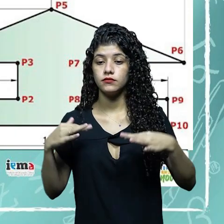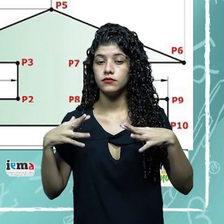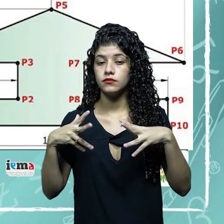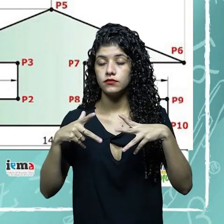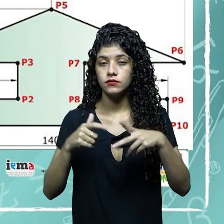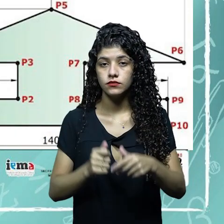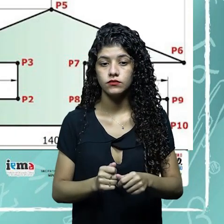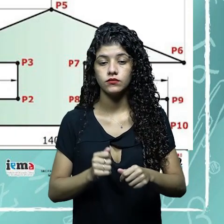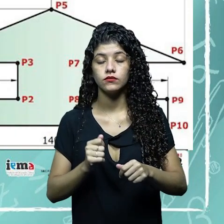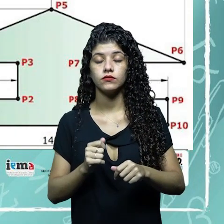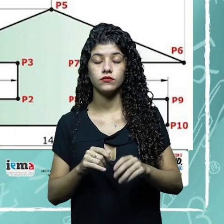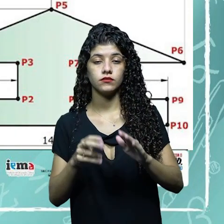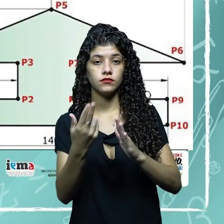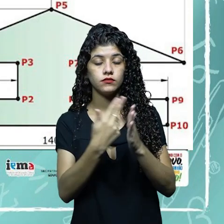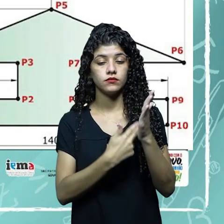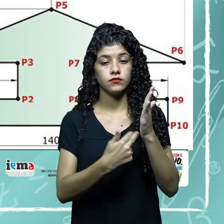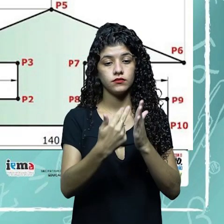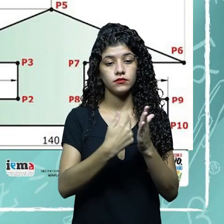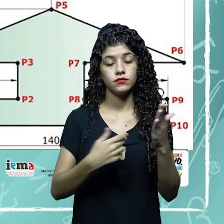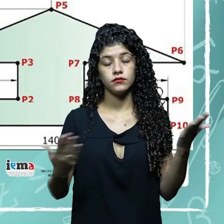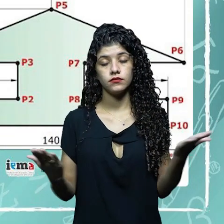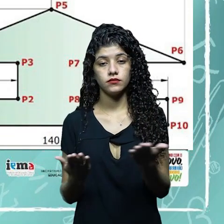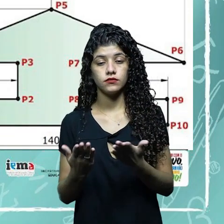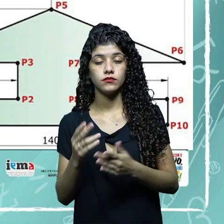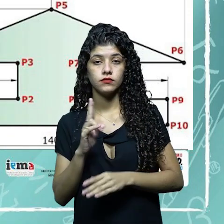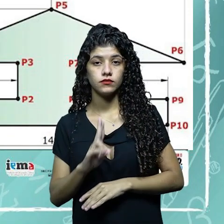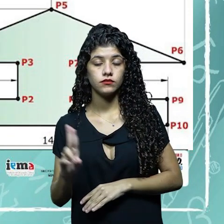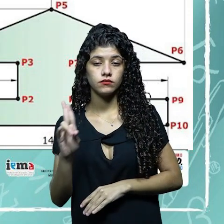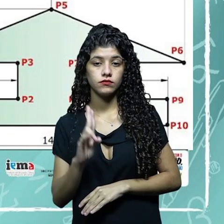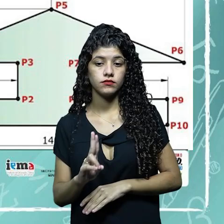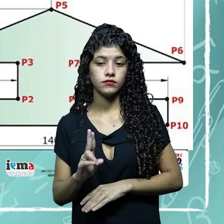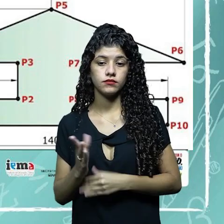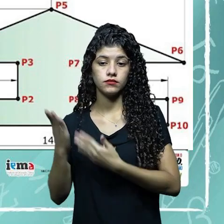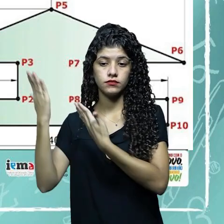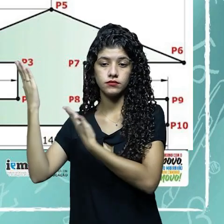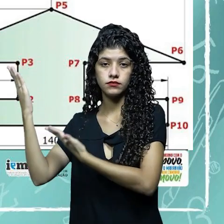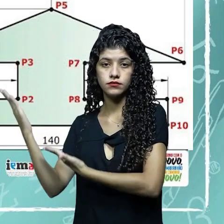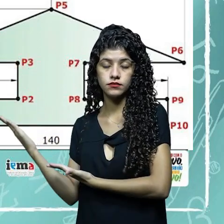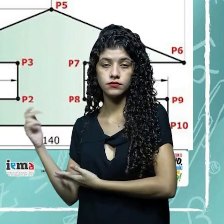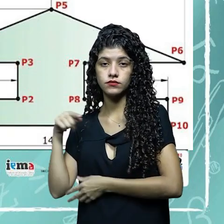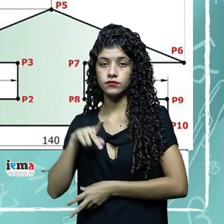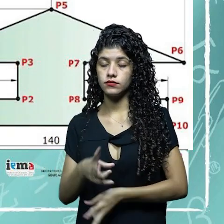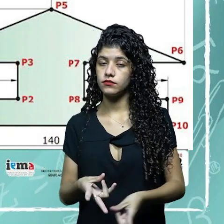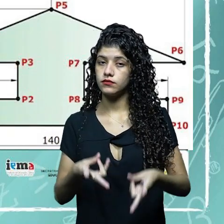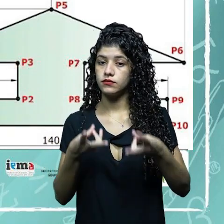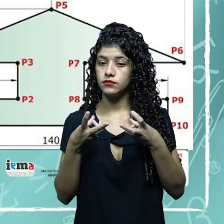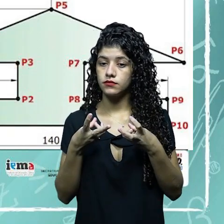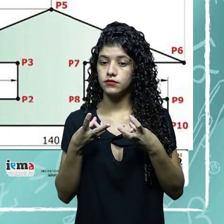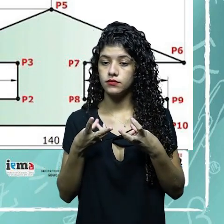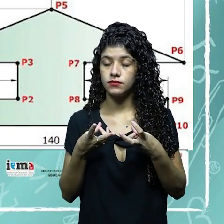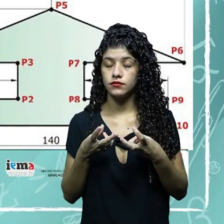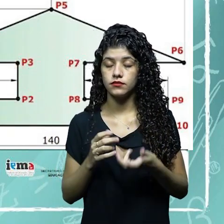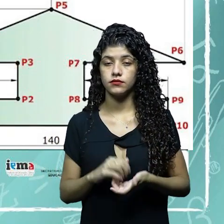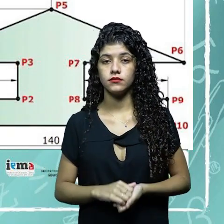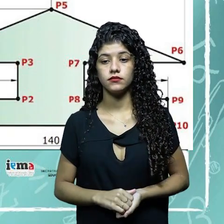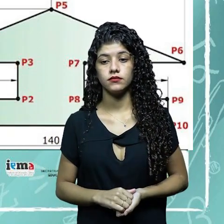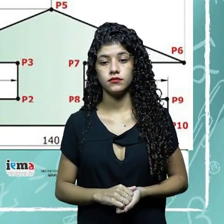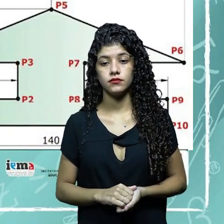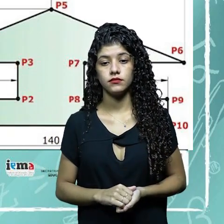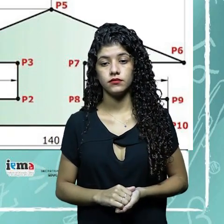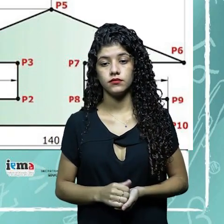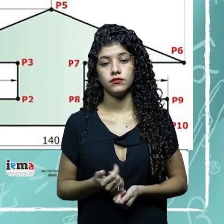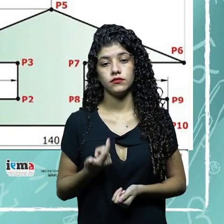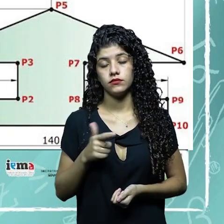de um desenho. Por exemplo, se eu tivesse que fazer esse desenho aqui que vocês estão visualizando aí, eu não tiraria a mão do